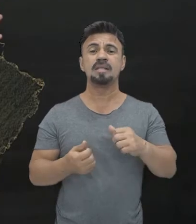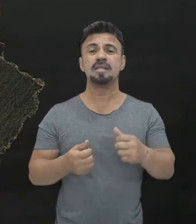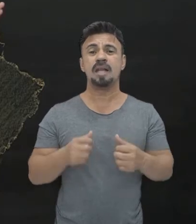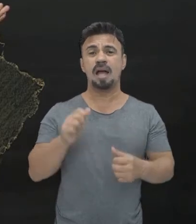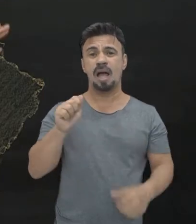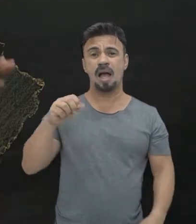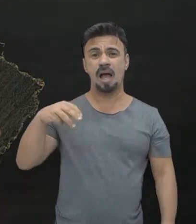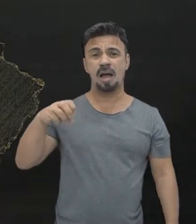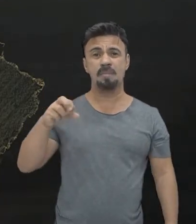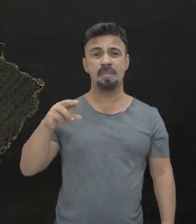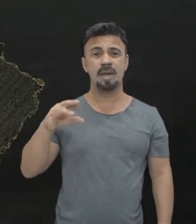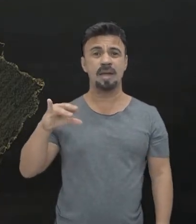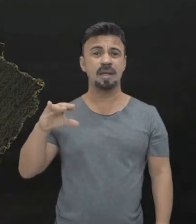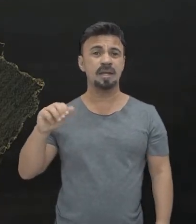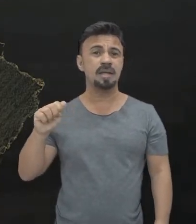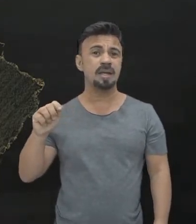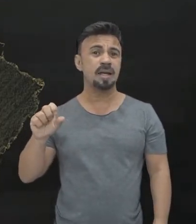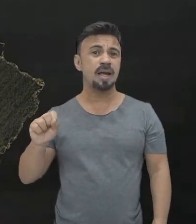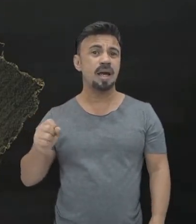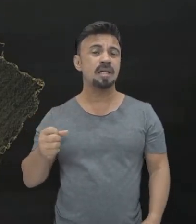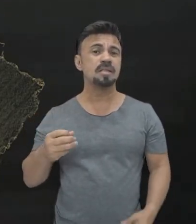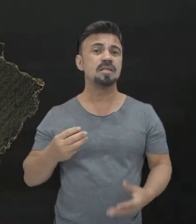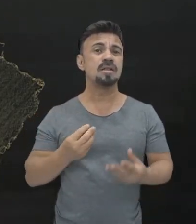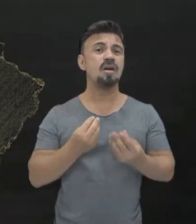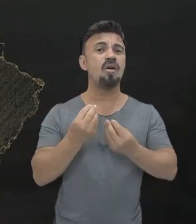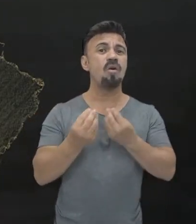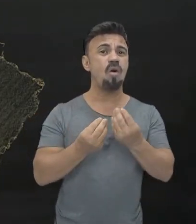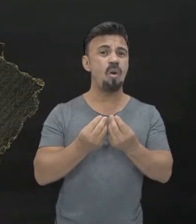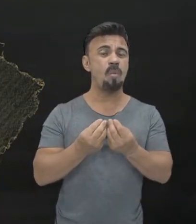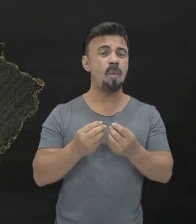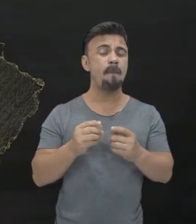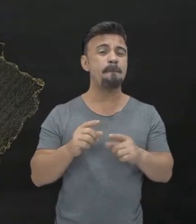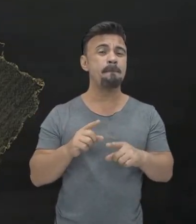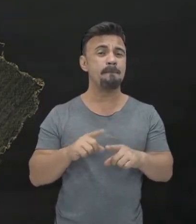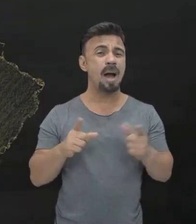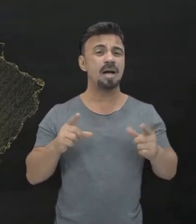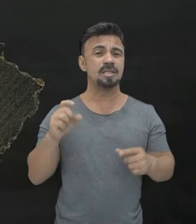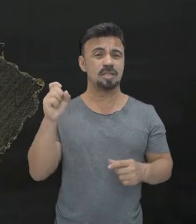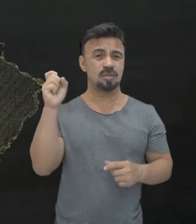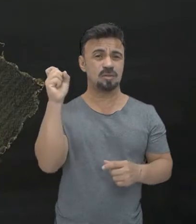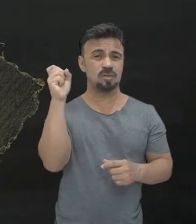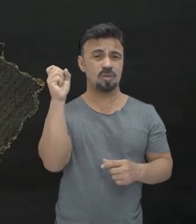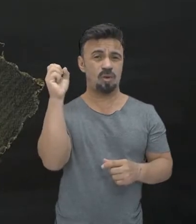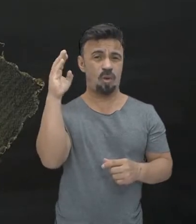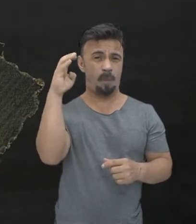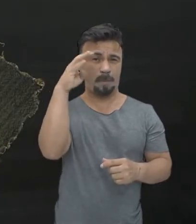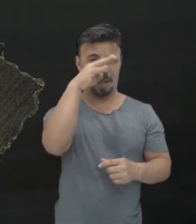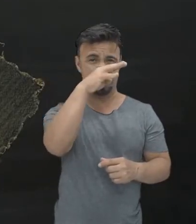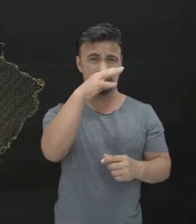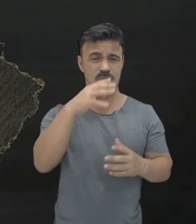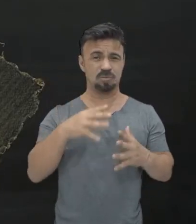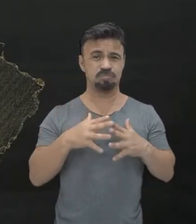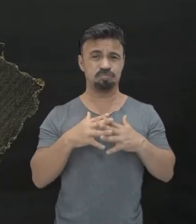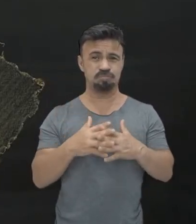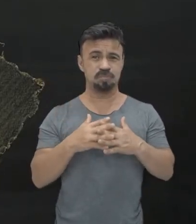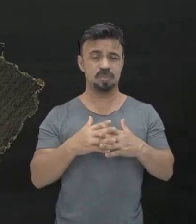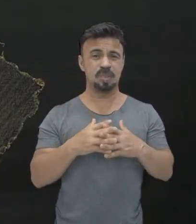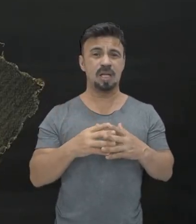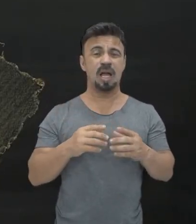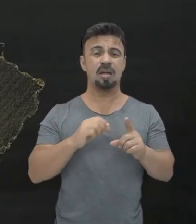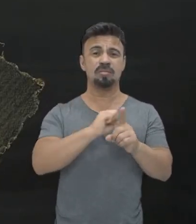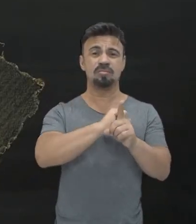aqui, meu caro, nós temos já algo muito mais complexo. A gente vai falar de critérios